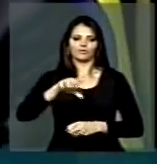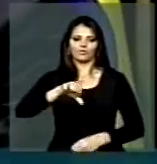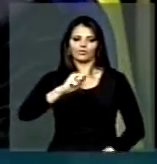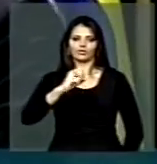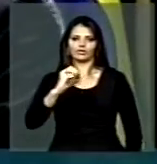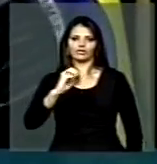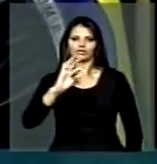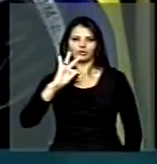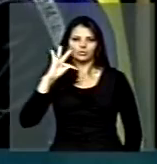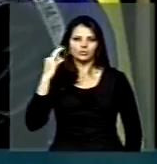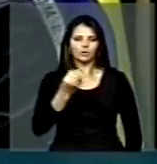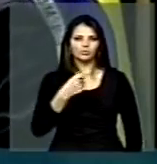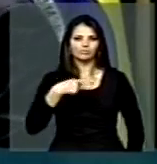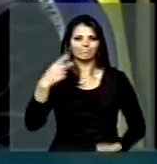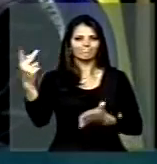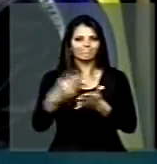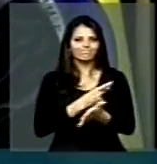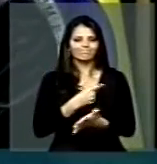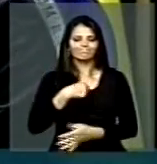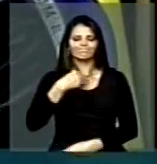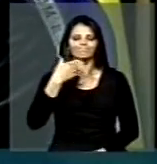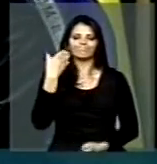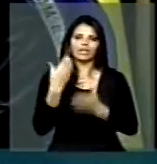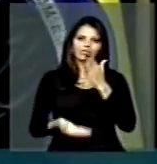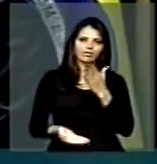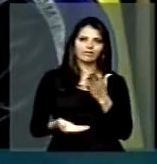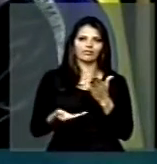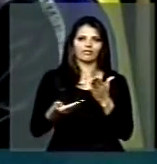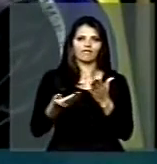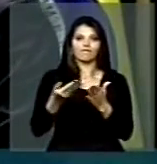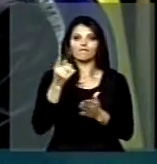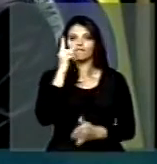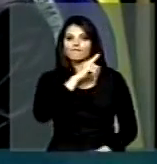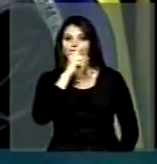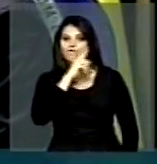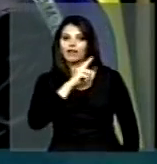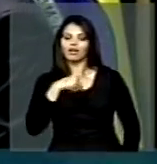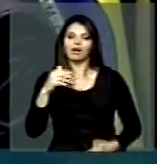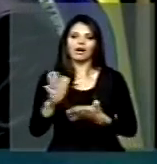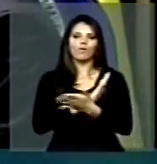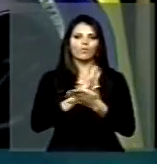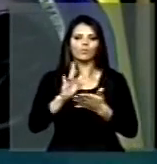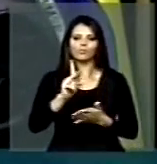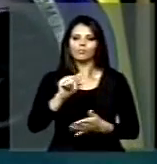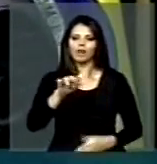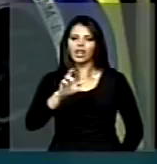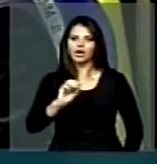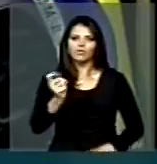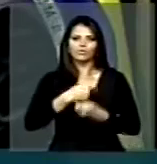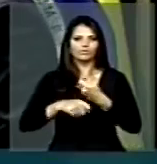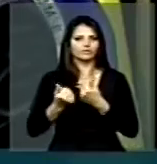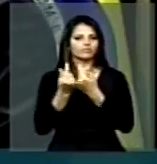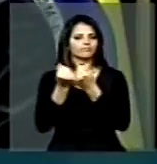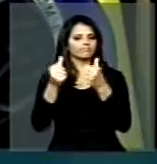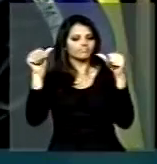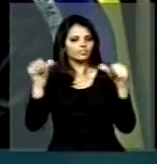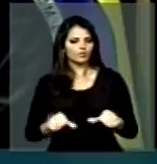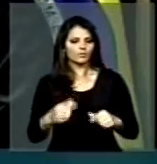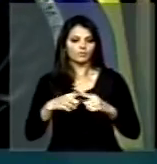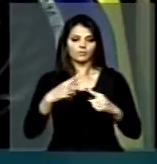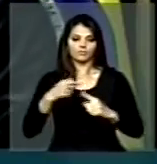Todos falharam, e alguns, é bom lembrarmos, comprometeram ainda mais as condições básicas para a tão